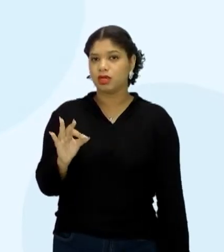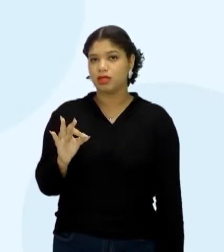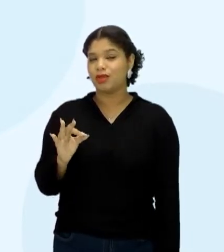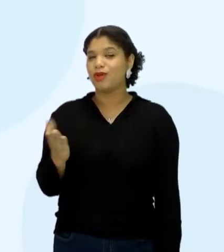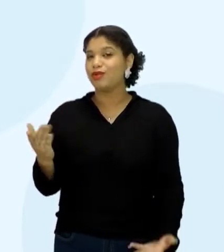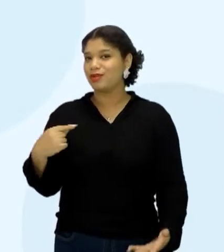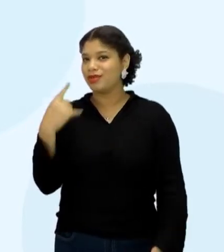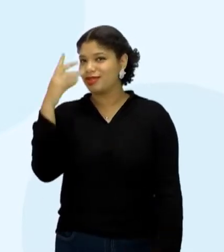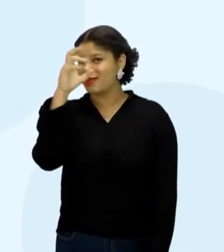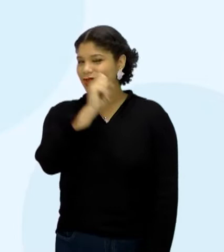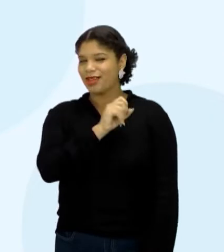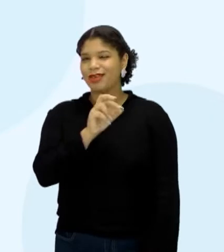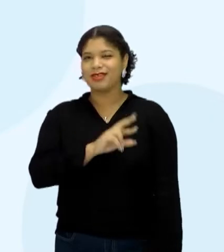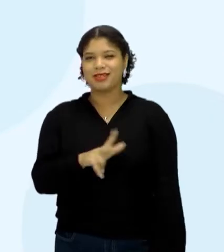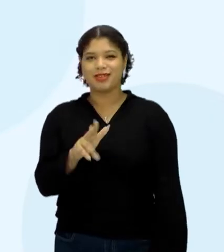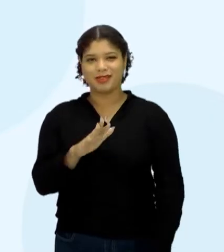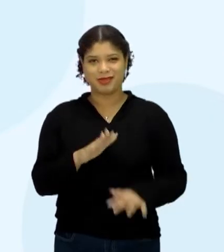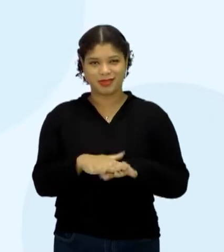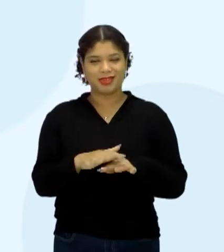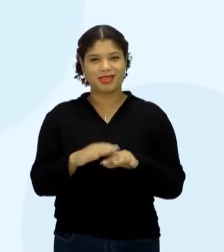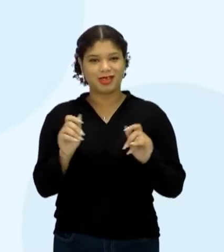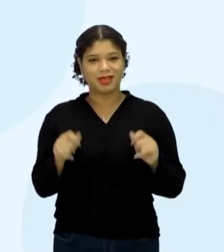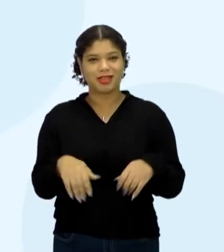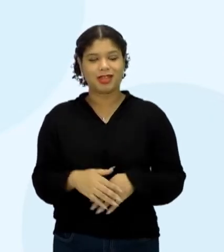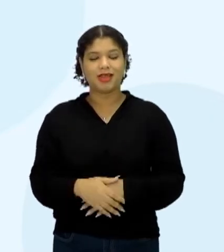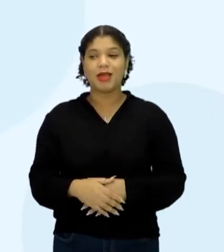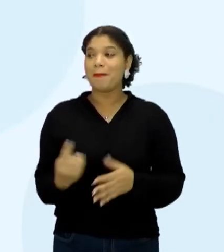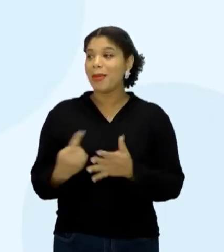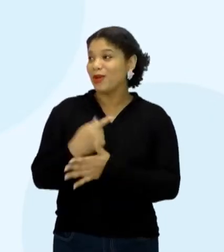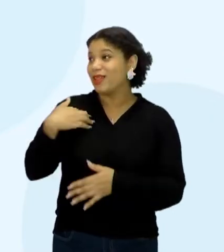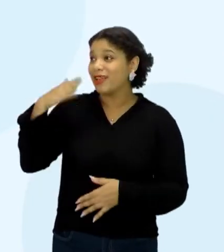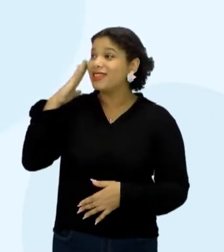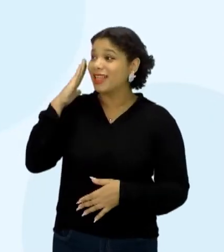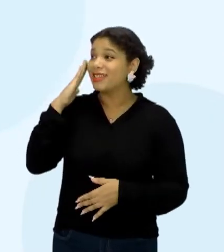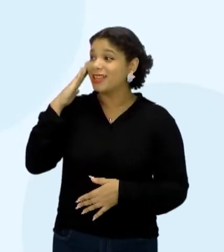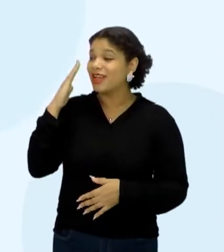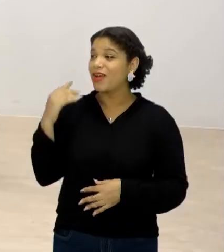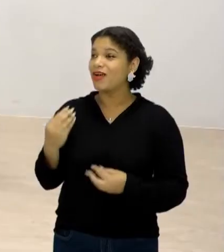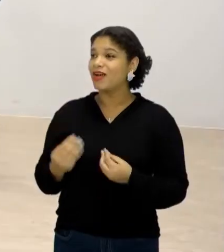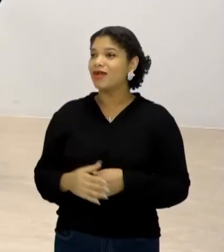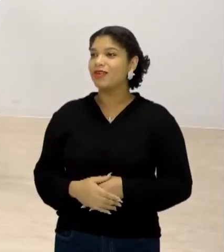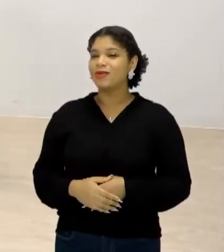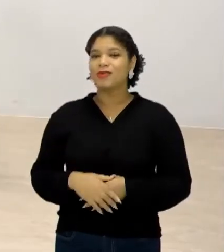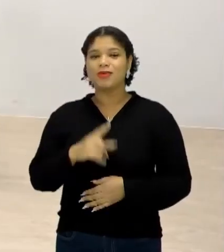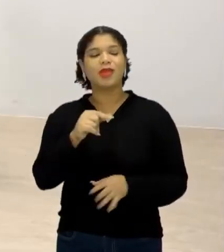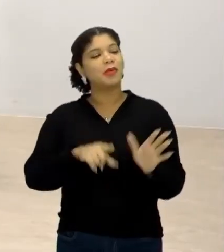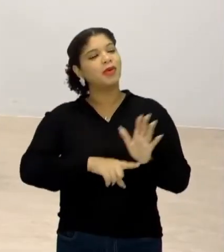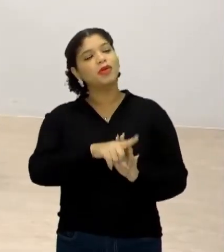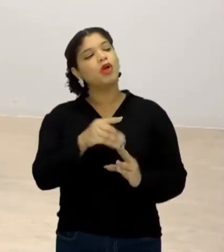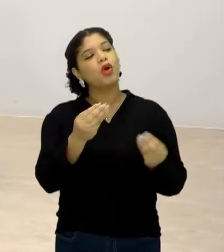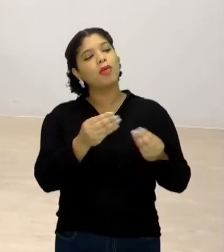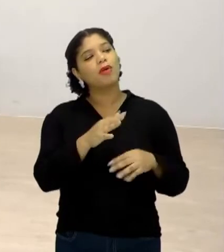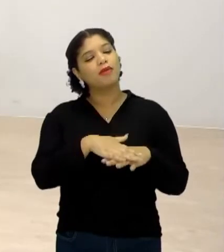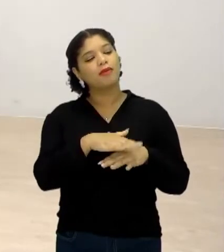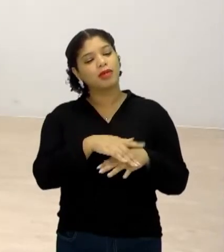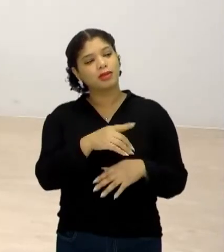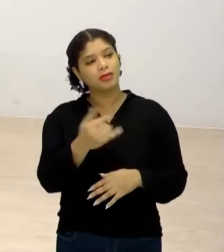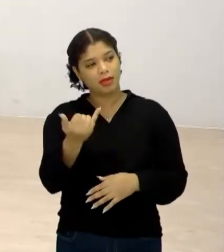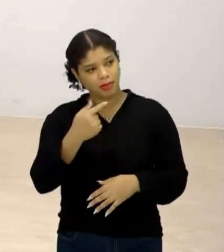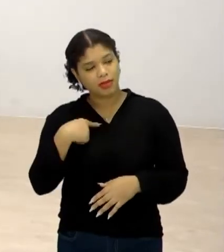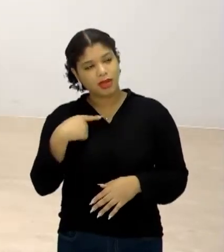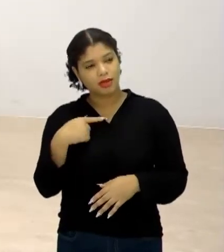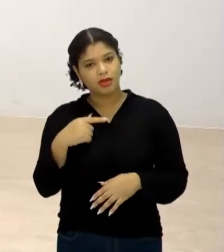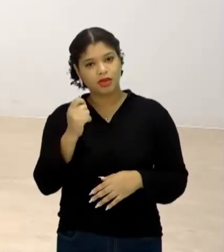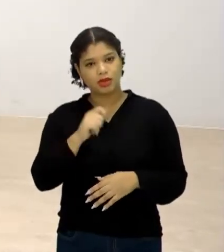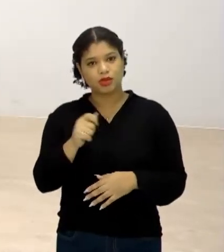está aprendendo uma forma diferente de fazer. Pergunta para mim, que eu já sei como então, que faz. Como que faz? Eu como aprendi. Que faz? 30%, como que eu vou fazer? Vai falando para eu anotando aqui. Vai